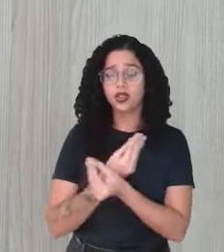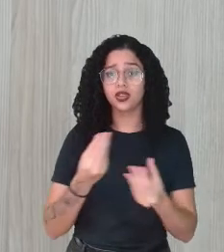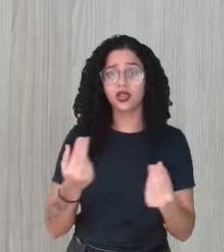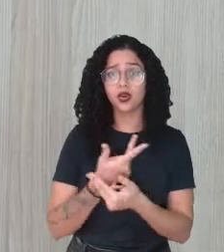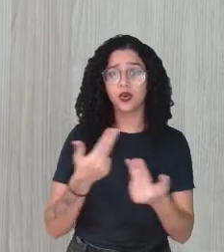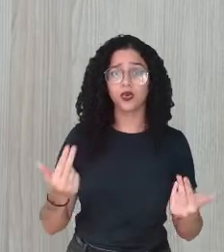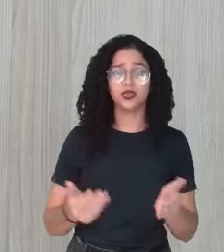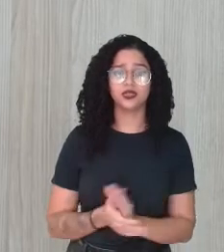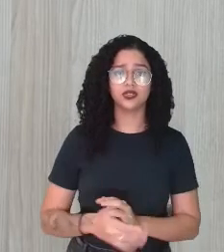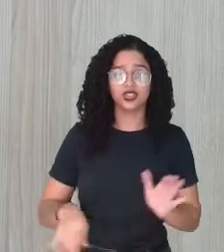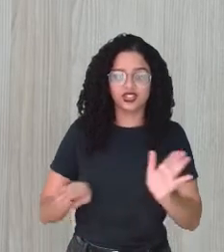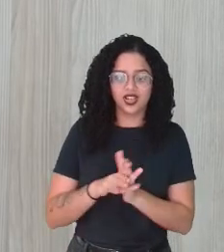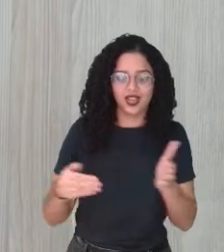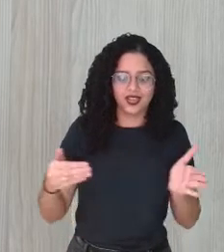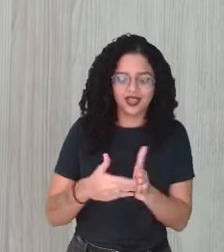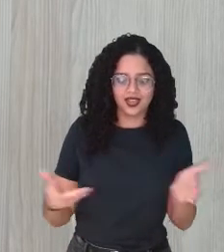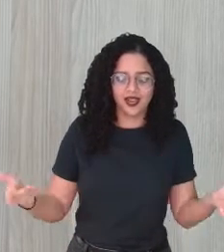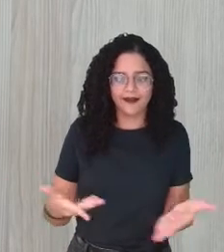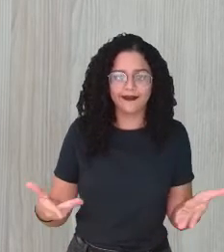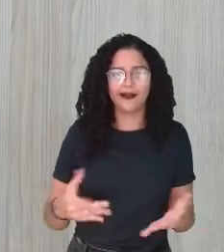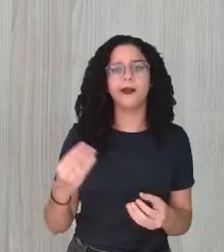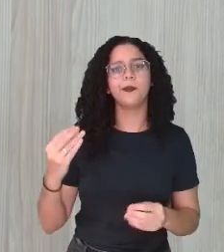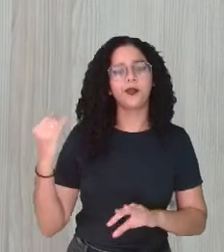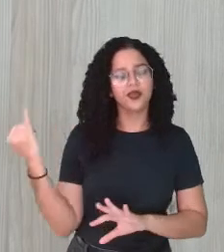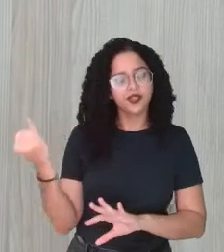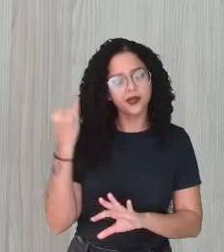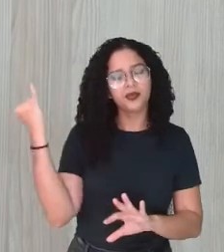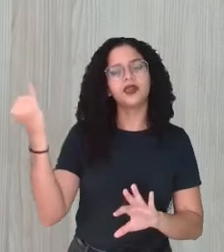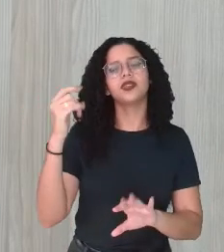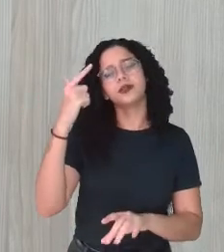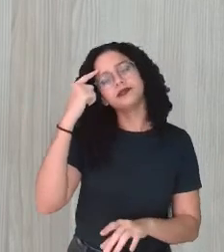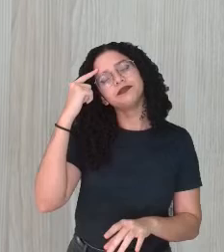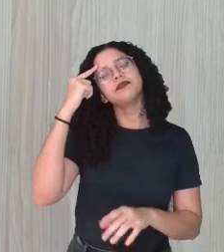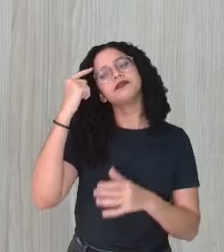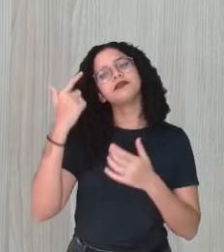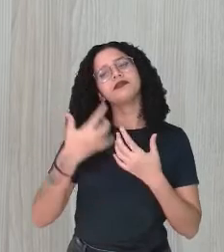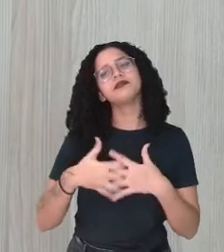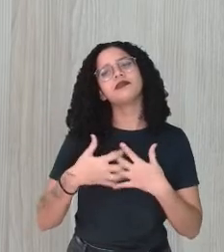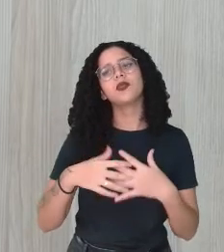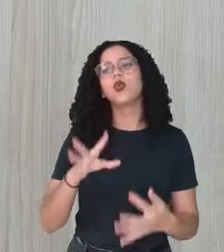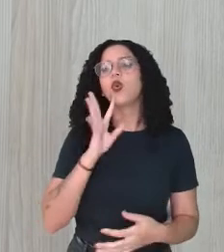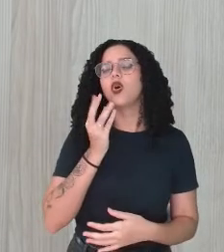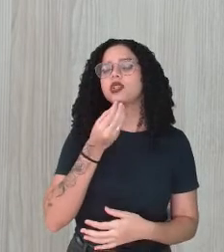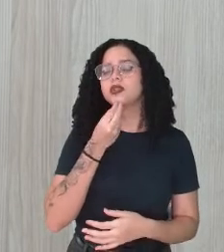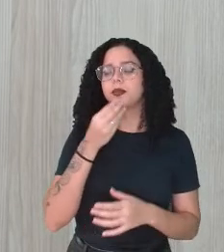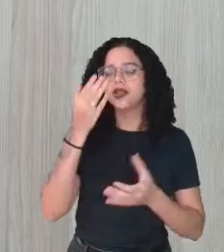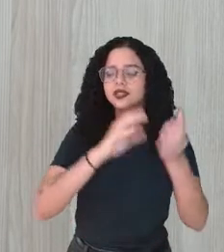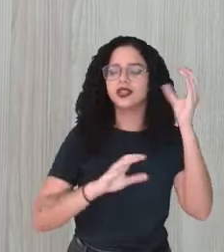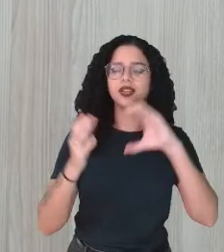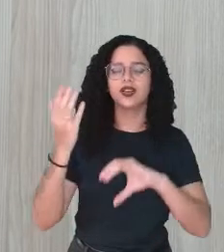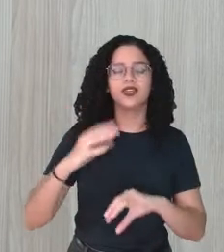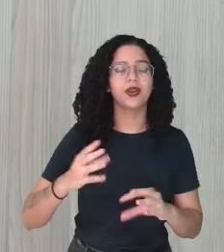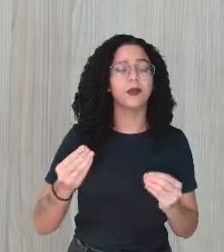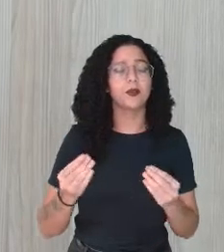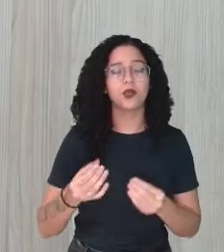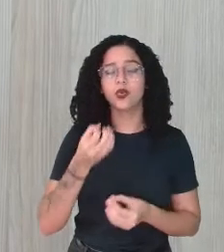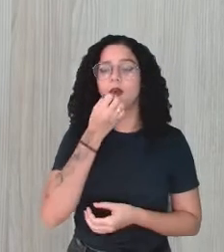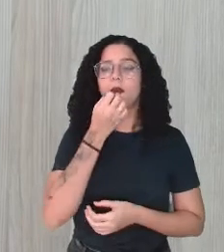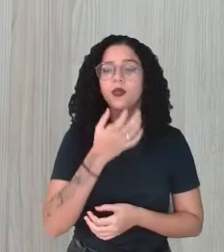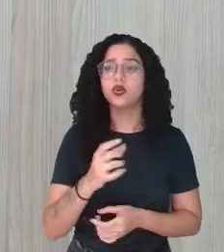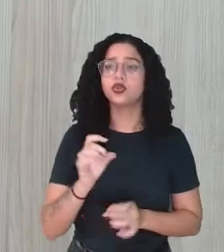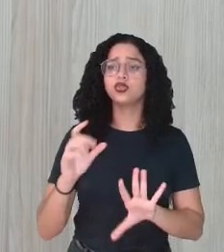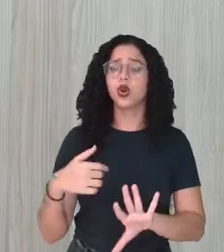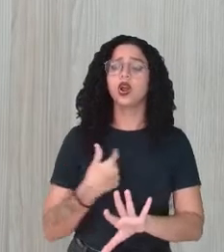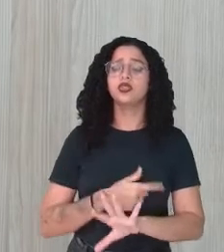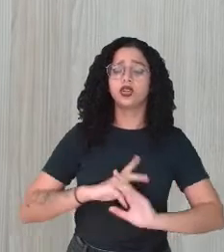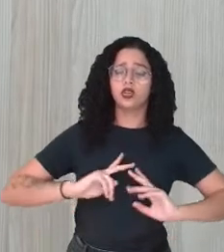Exato. Chegar onde a gente chegou. Então, é muito importante a gente pensar que o conhecimento científico é primoroso, né? E só nós,